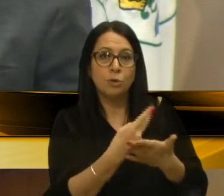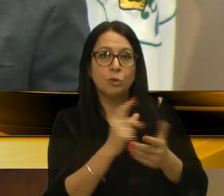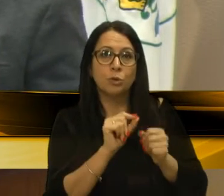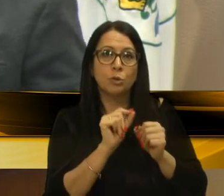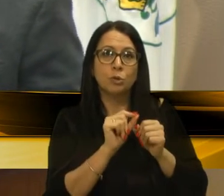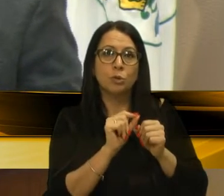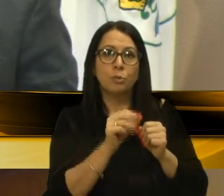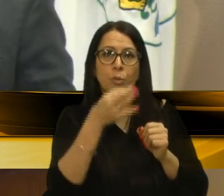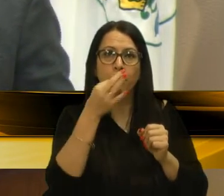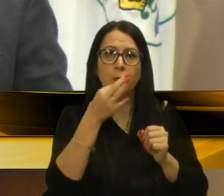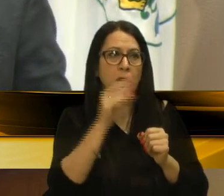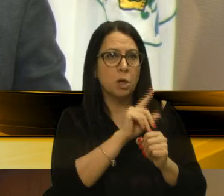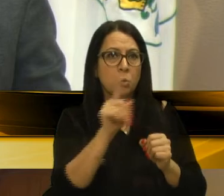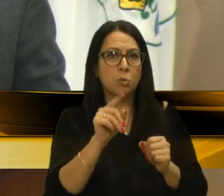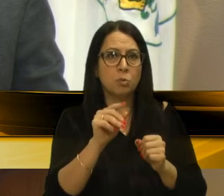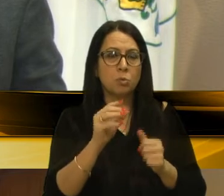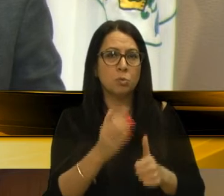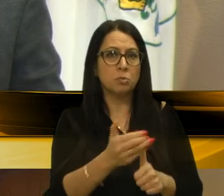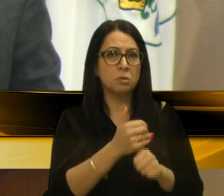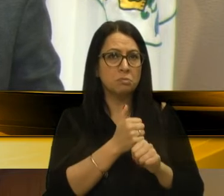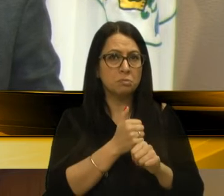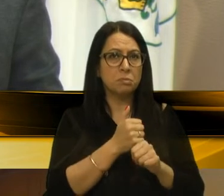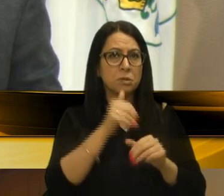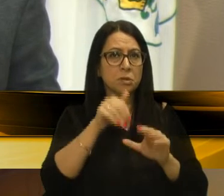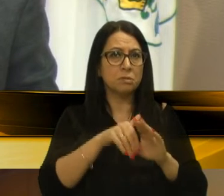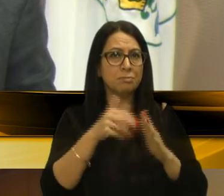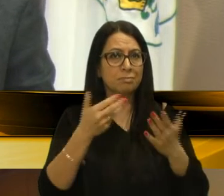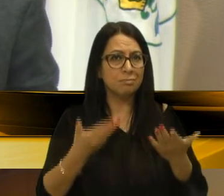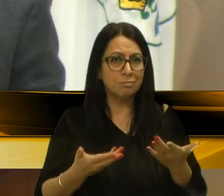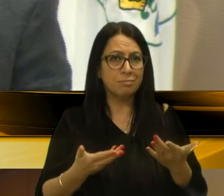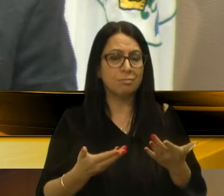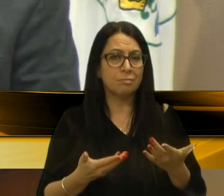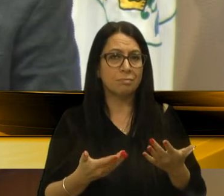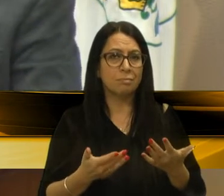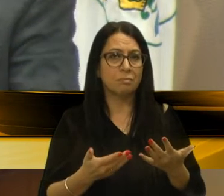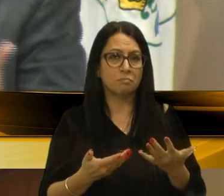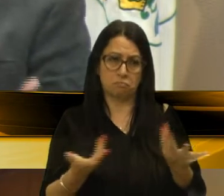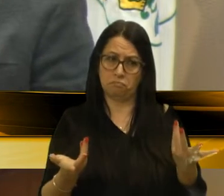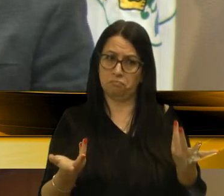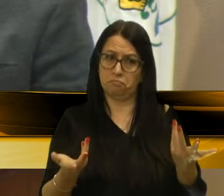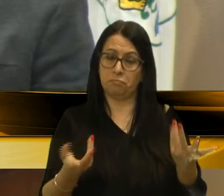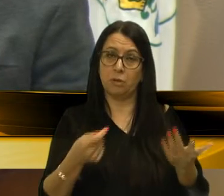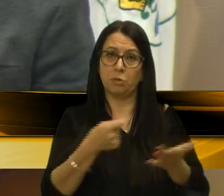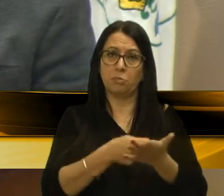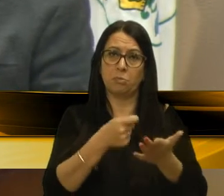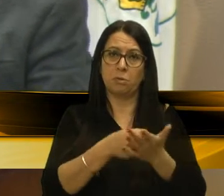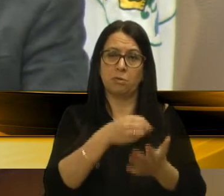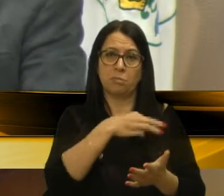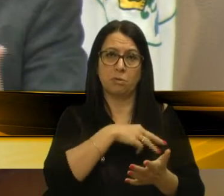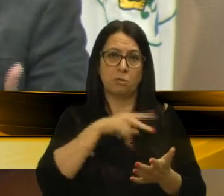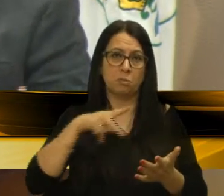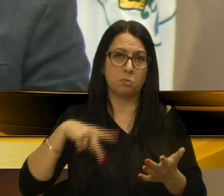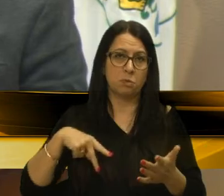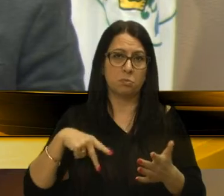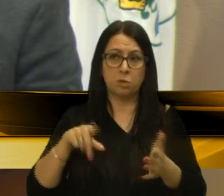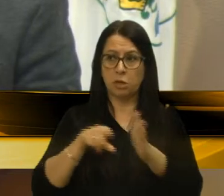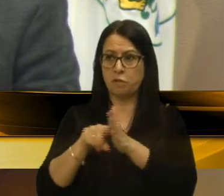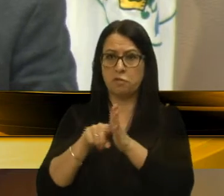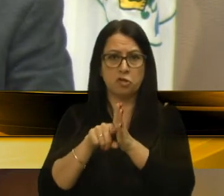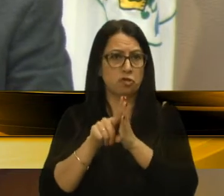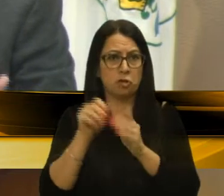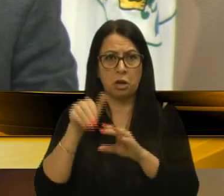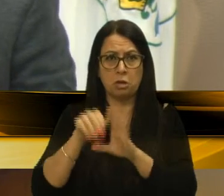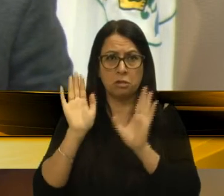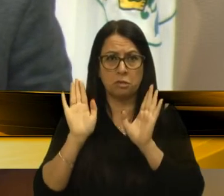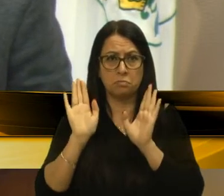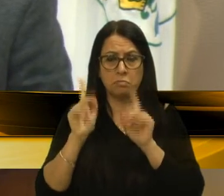posicionamento a respeito do conselho tutelar das eleições do conselho tutelar olha tem cobrado ministério público ministério público investigue a eleição se